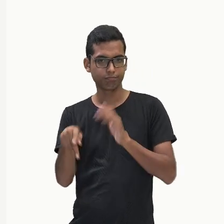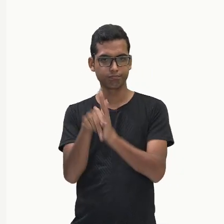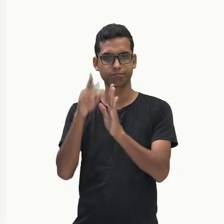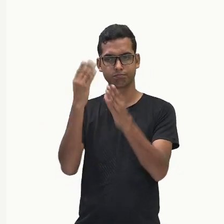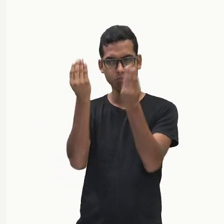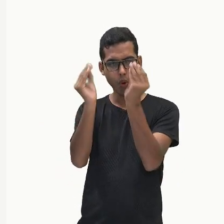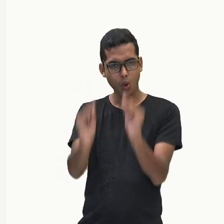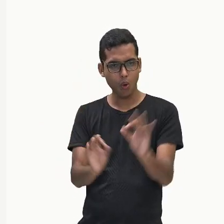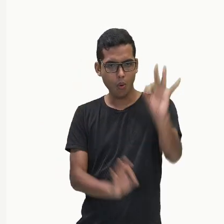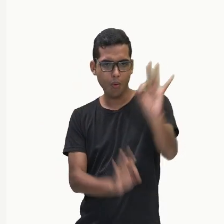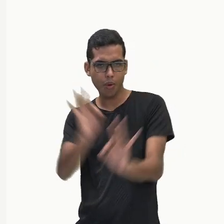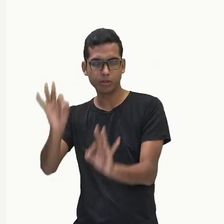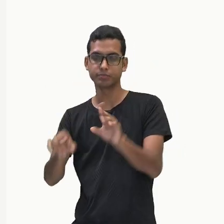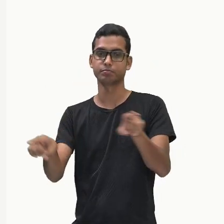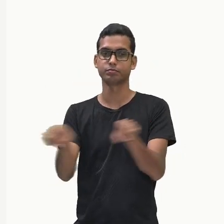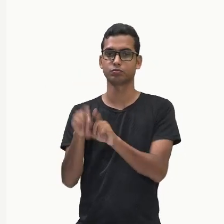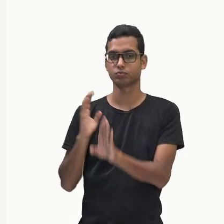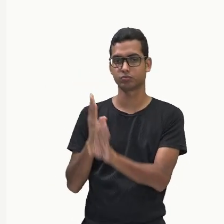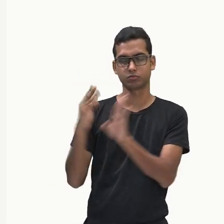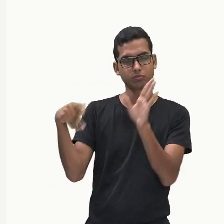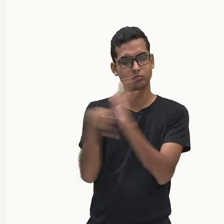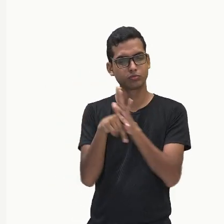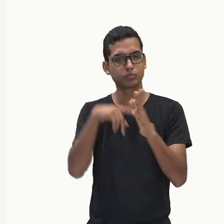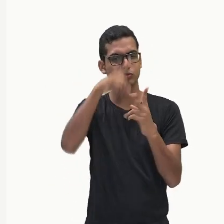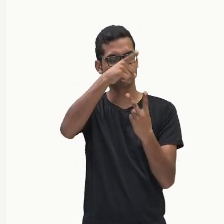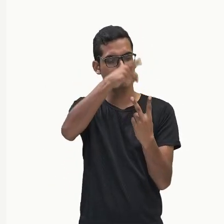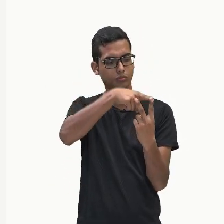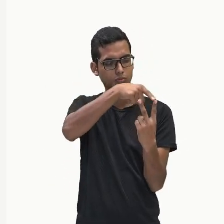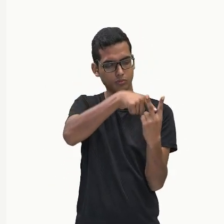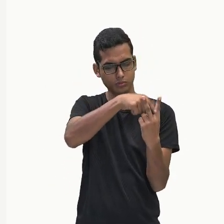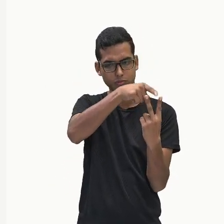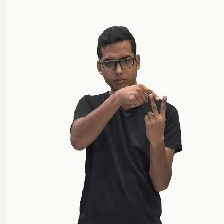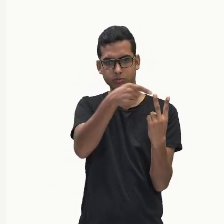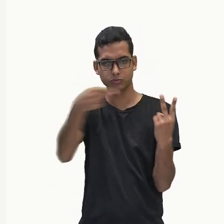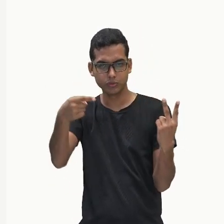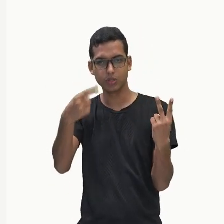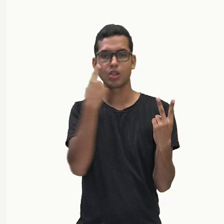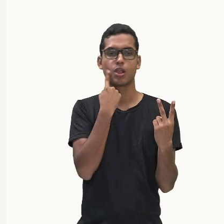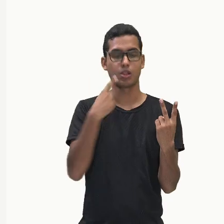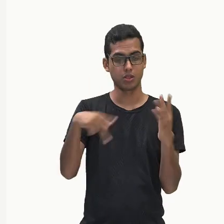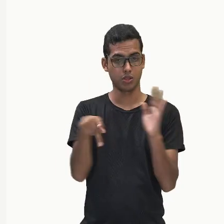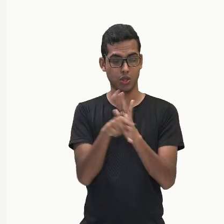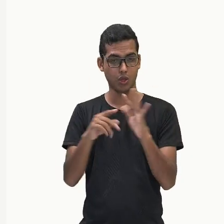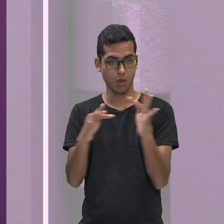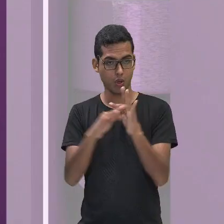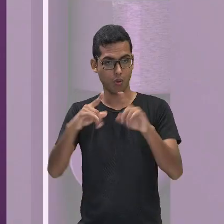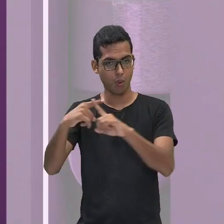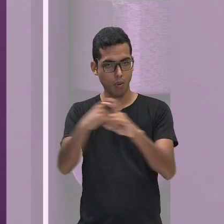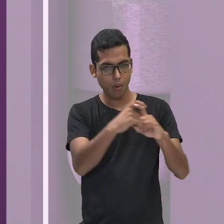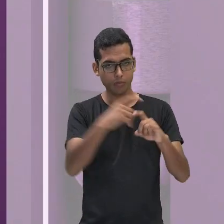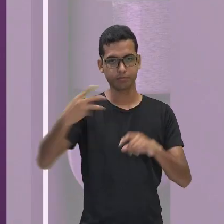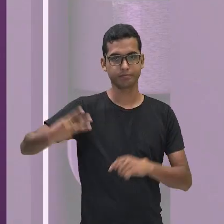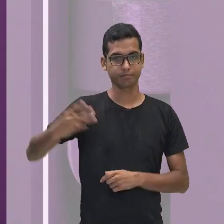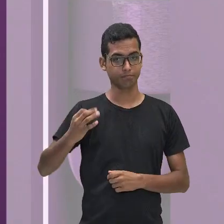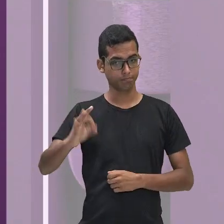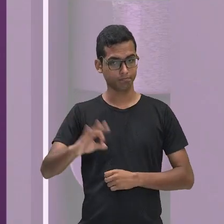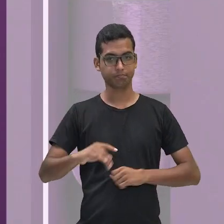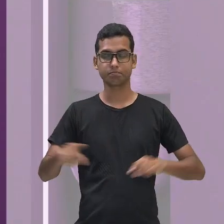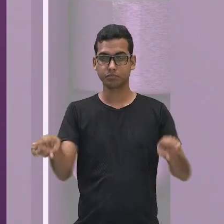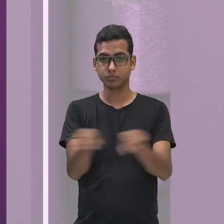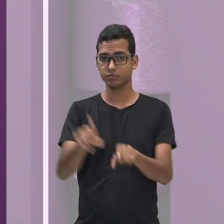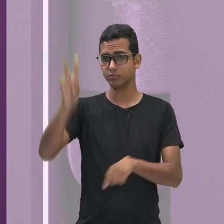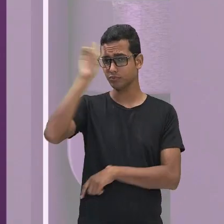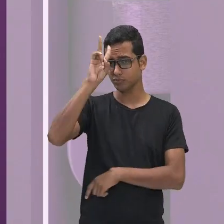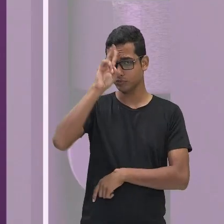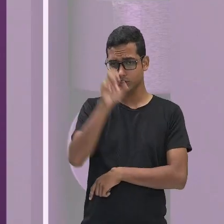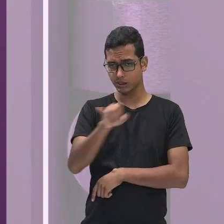resultados, tá bom? Encontrar as raízes de uma função polinomial de terceiro grau, tá bom? Reforço, tá bom, que se você